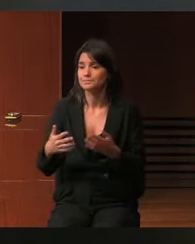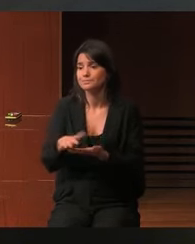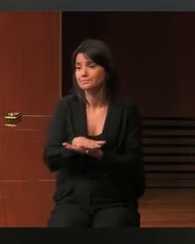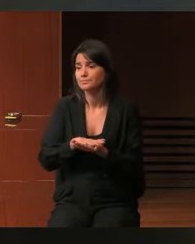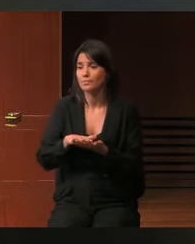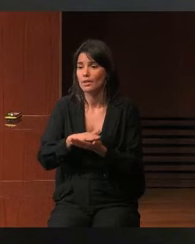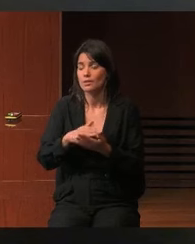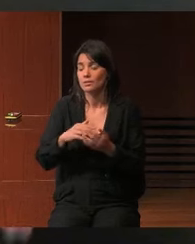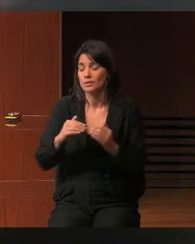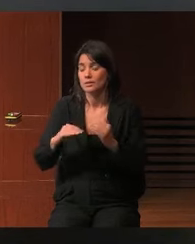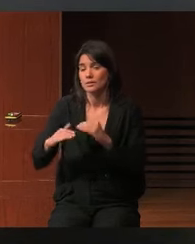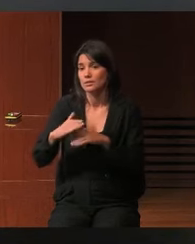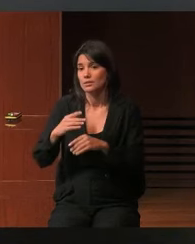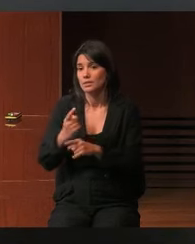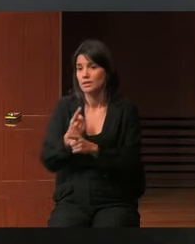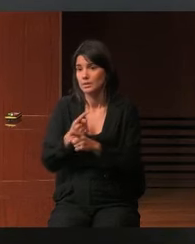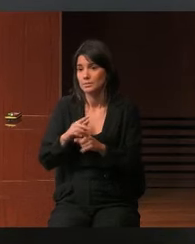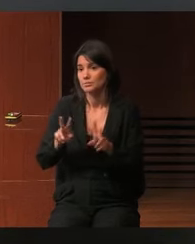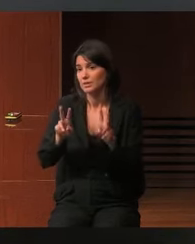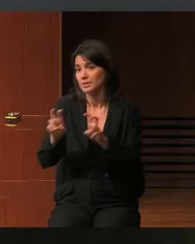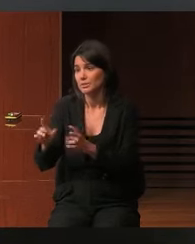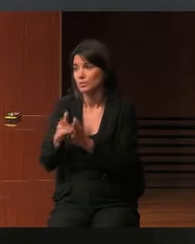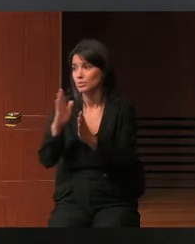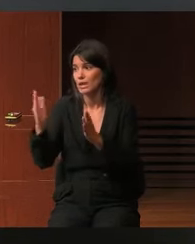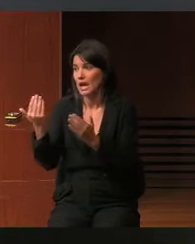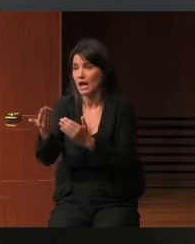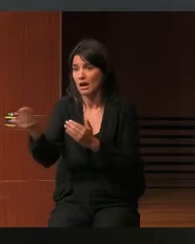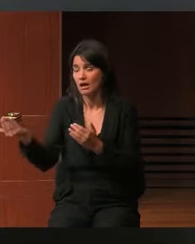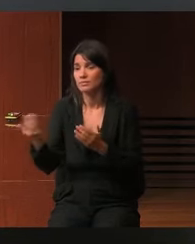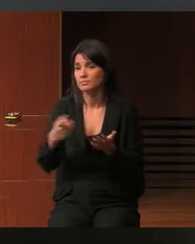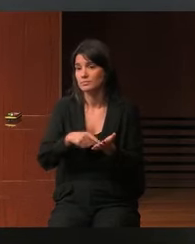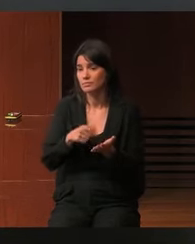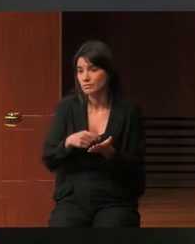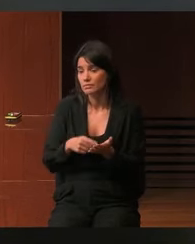do que a biblioteca oferece e as necessidades dos